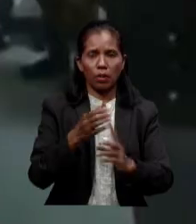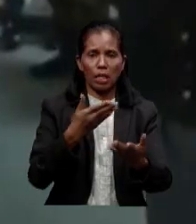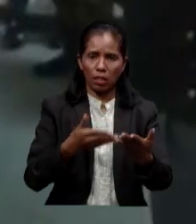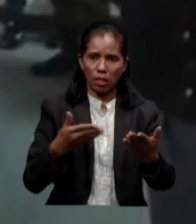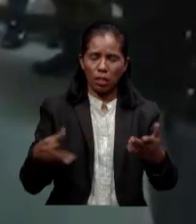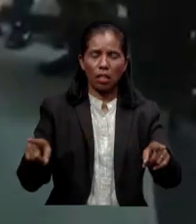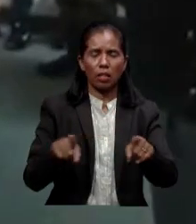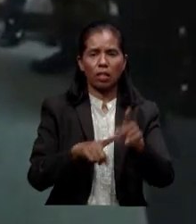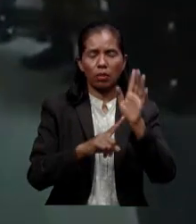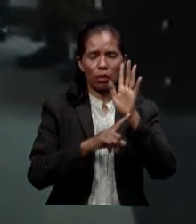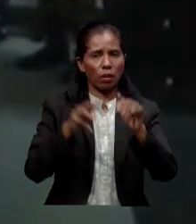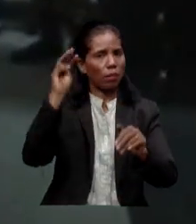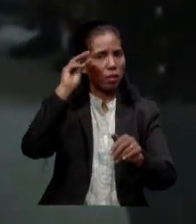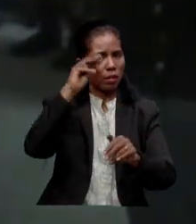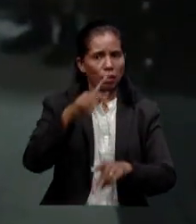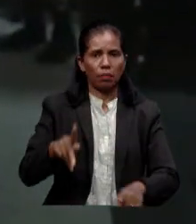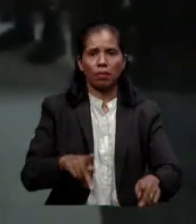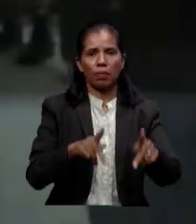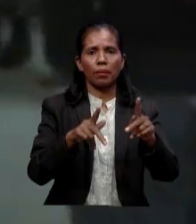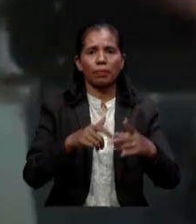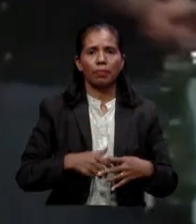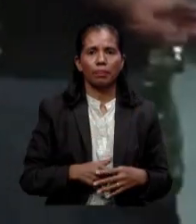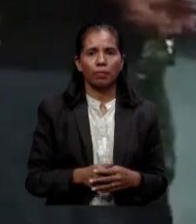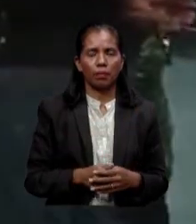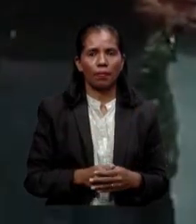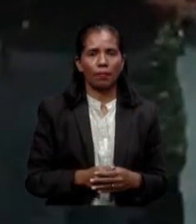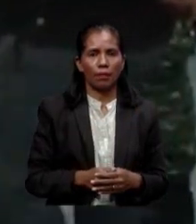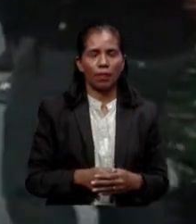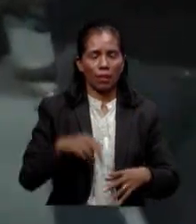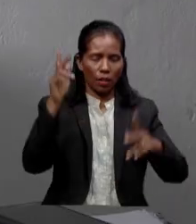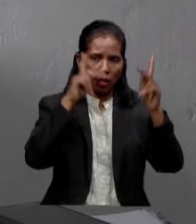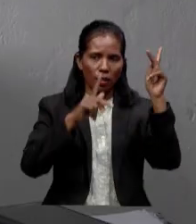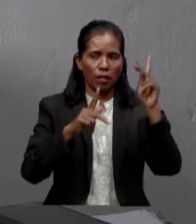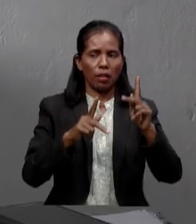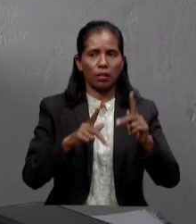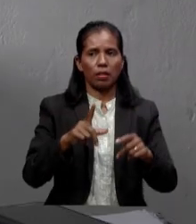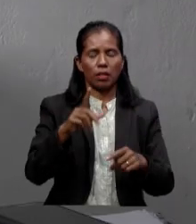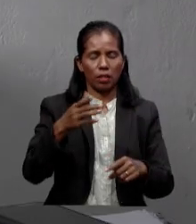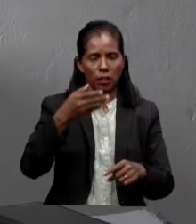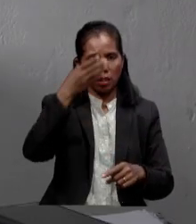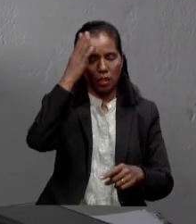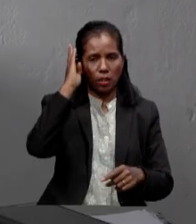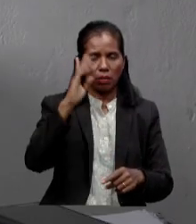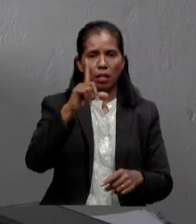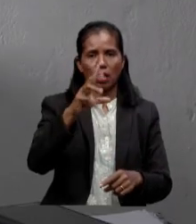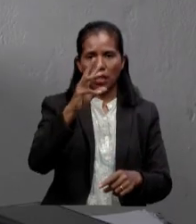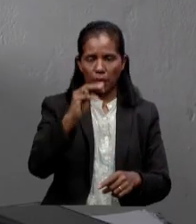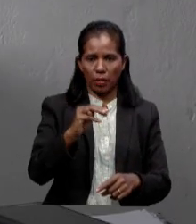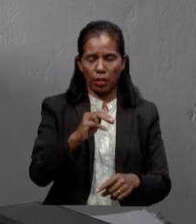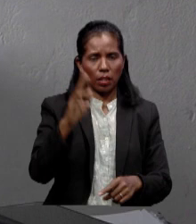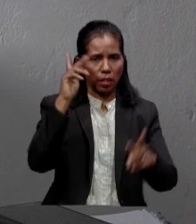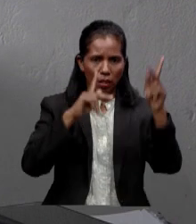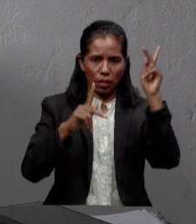besa evidência ba Ministério Público. Caso a senhor LM niane, caso ida ne bema